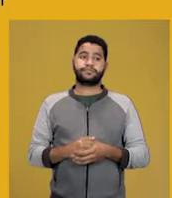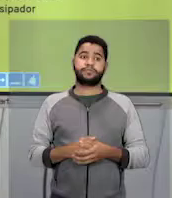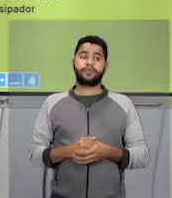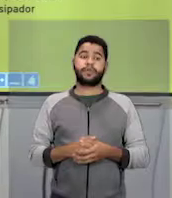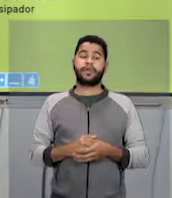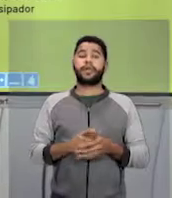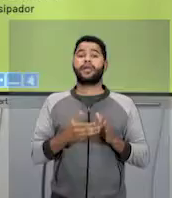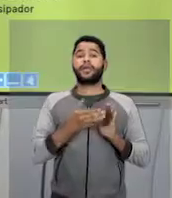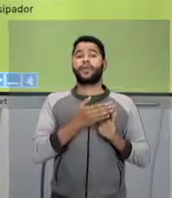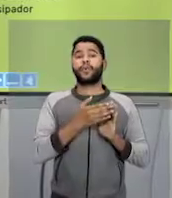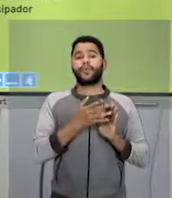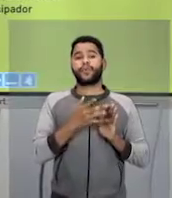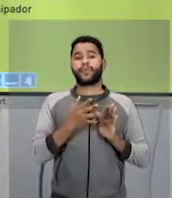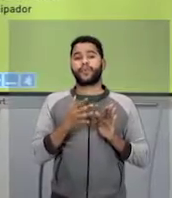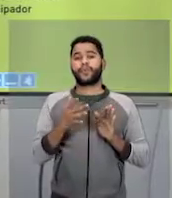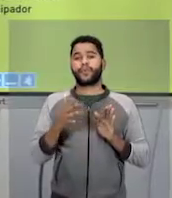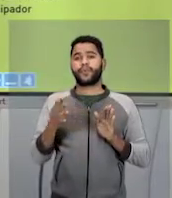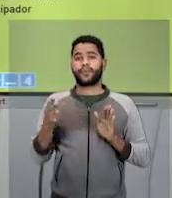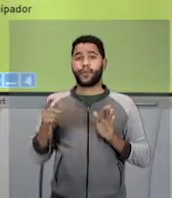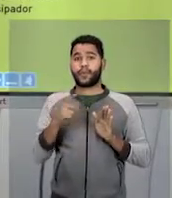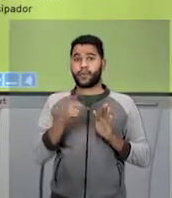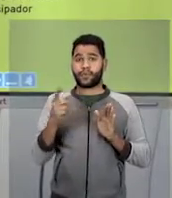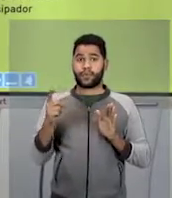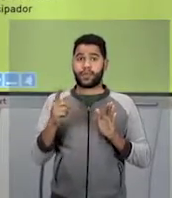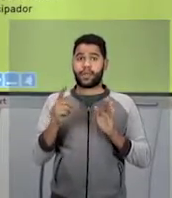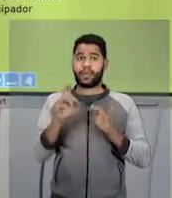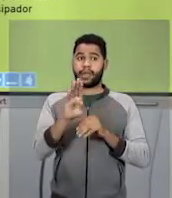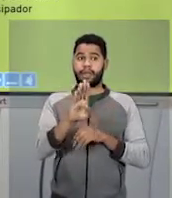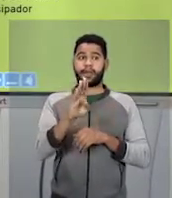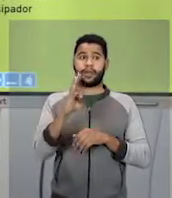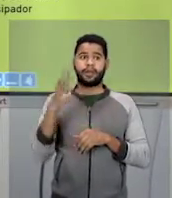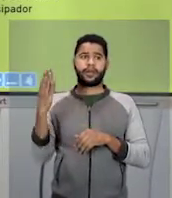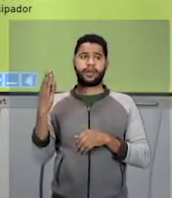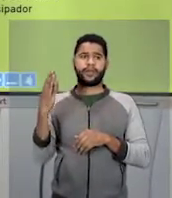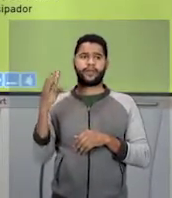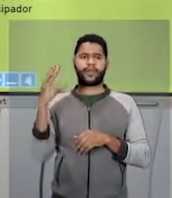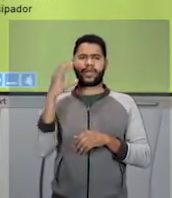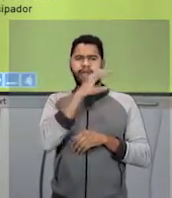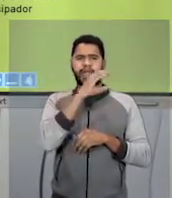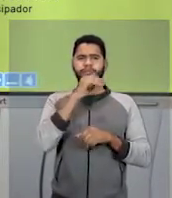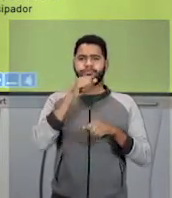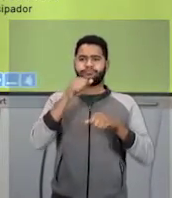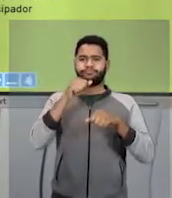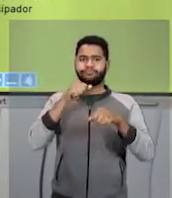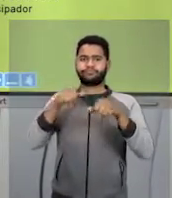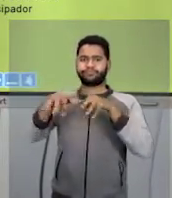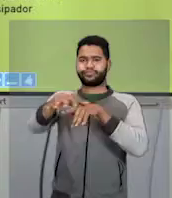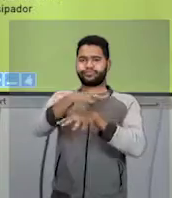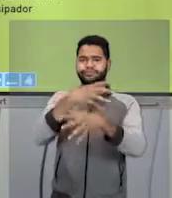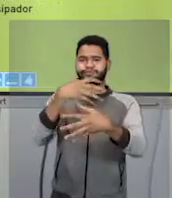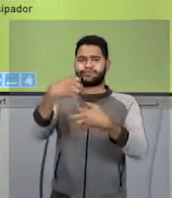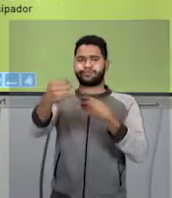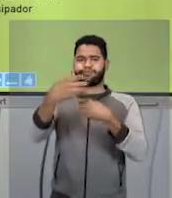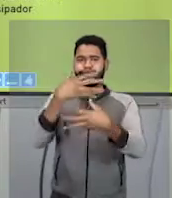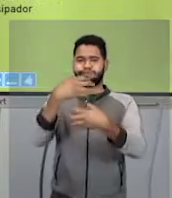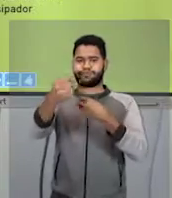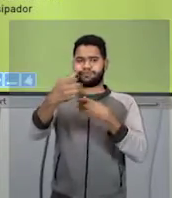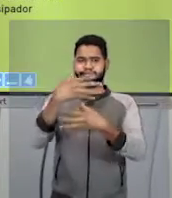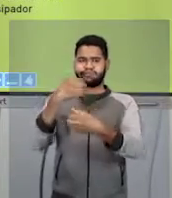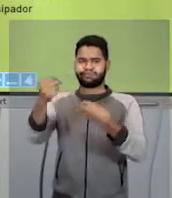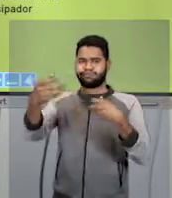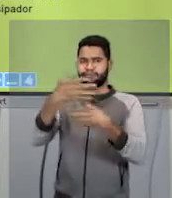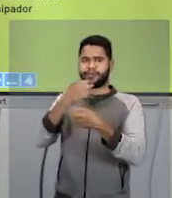o processo, assim que você abre a geladeira, ar quente do ambiente começa a entrar ali dentro. Então, na hora que